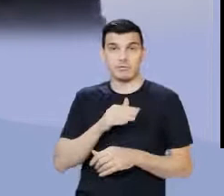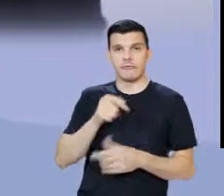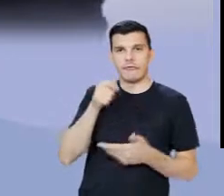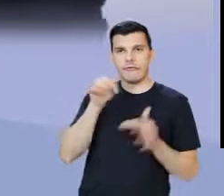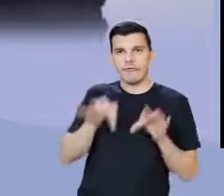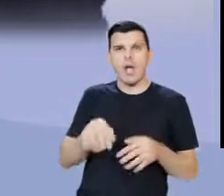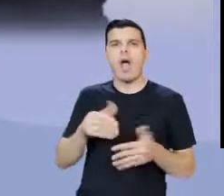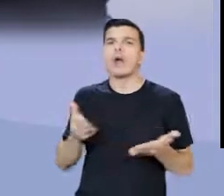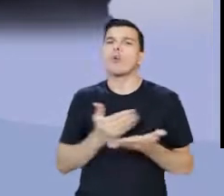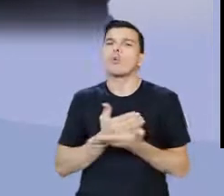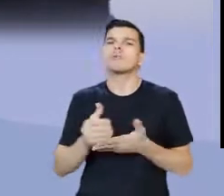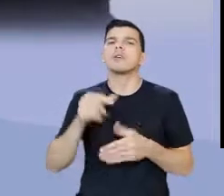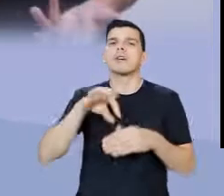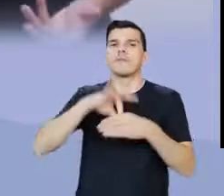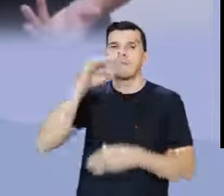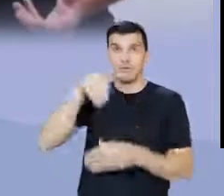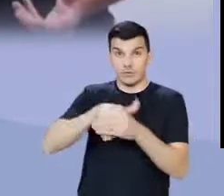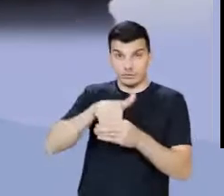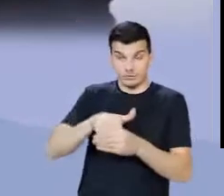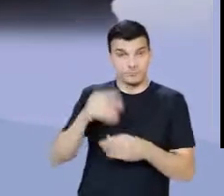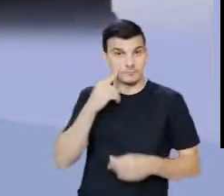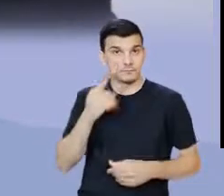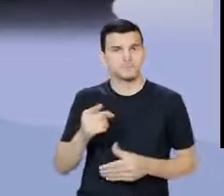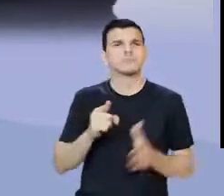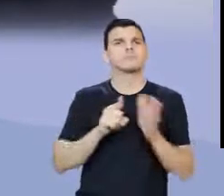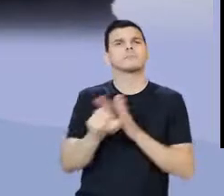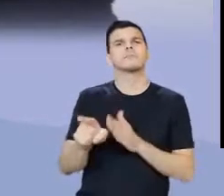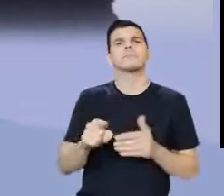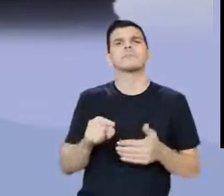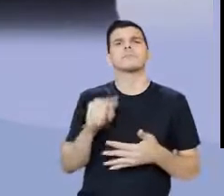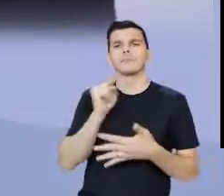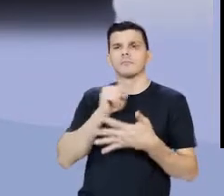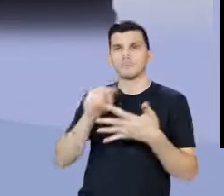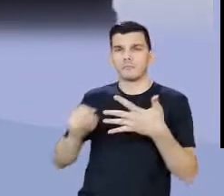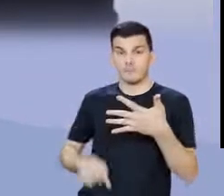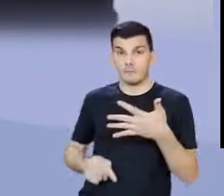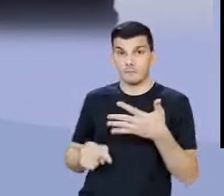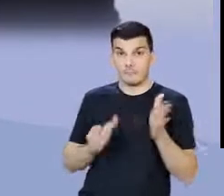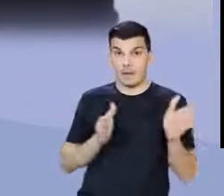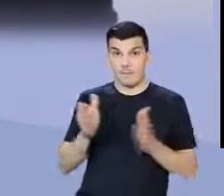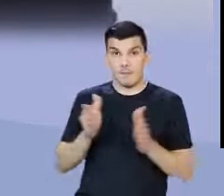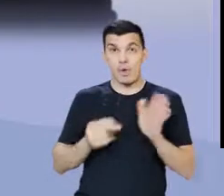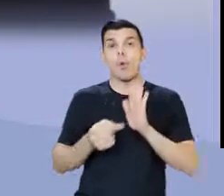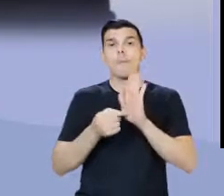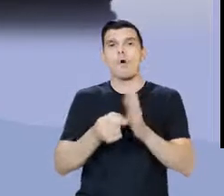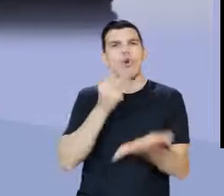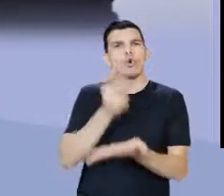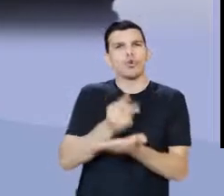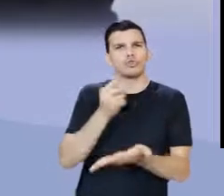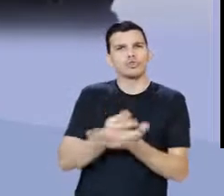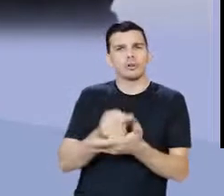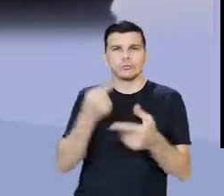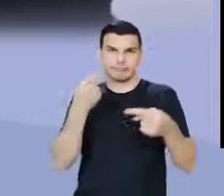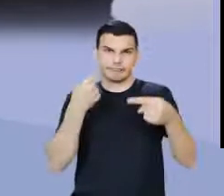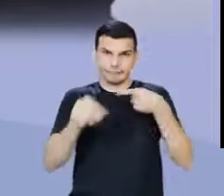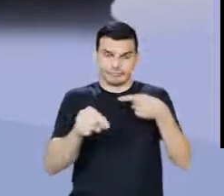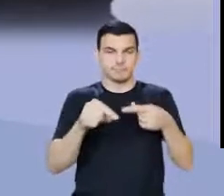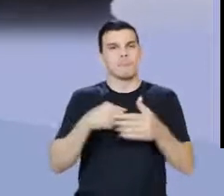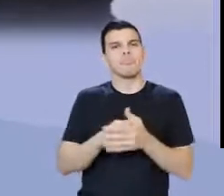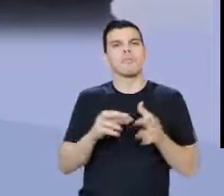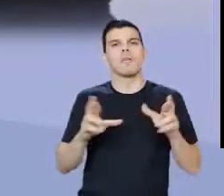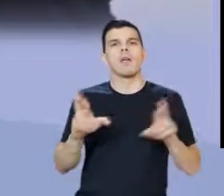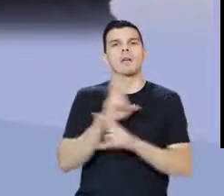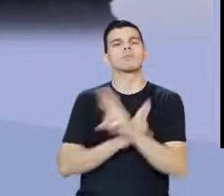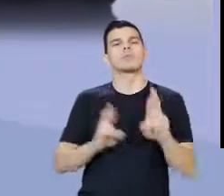você se prepara para escolher o presidente. Aí vem a pergunta. O período descrito apresenta continuidades e